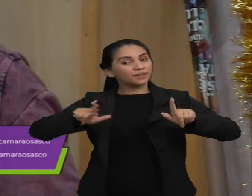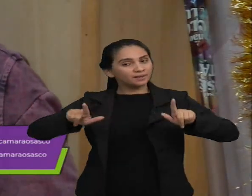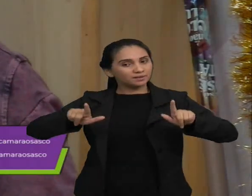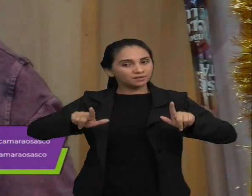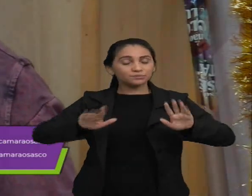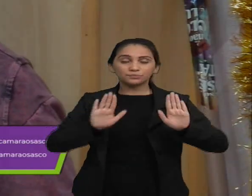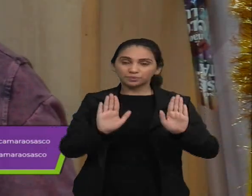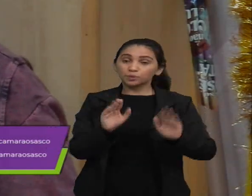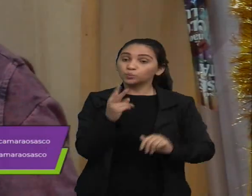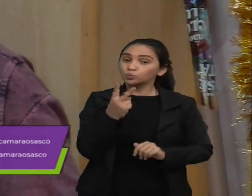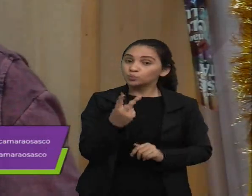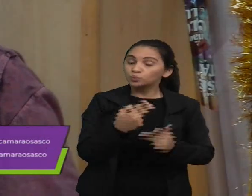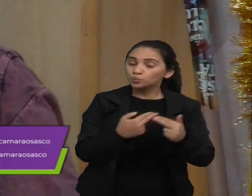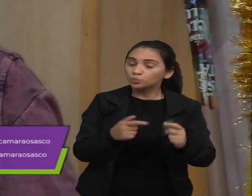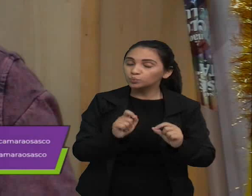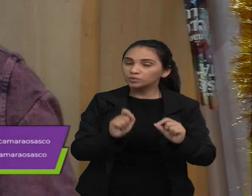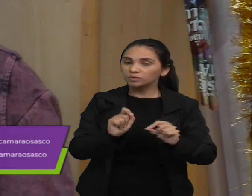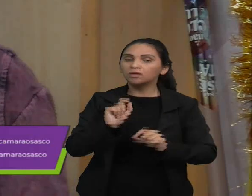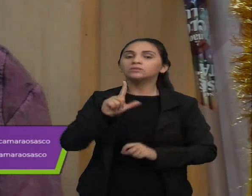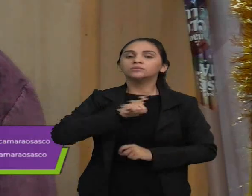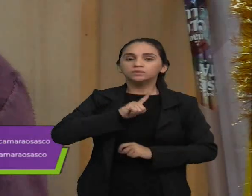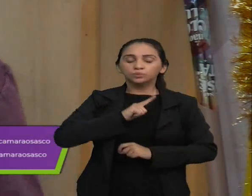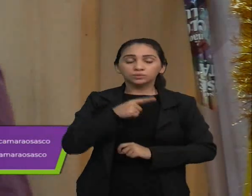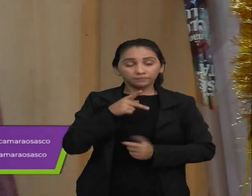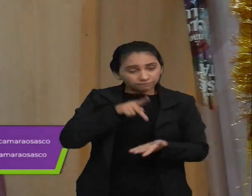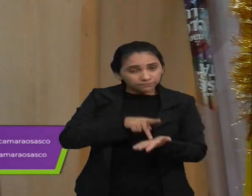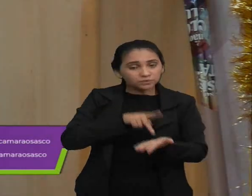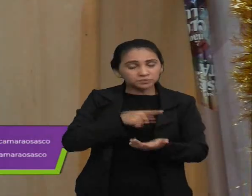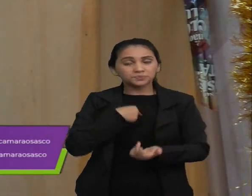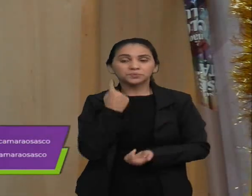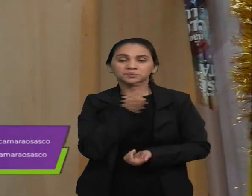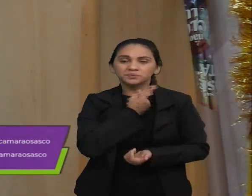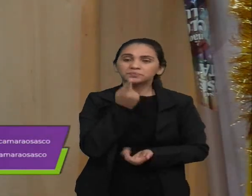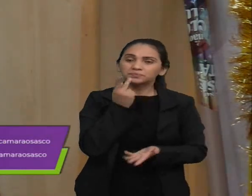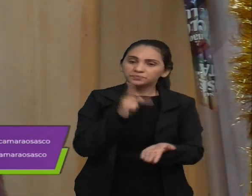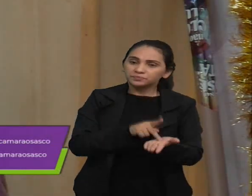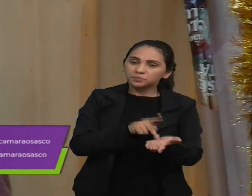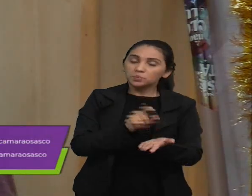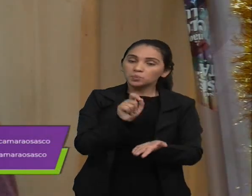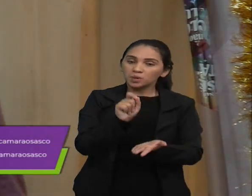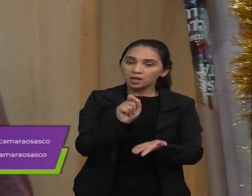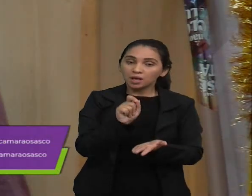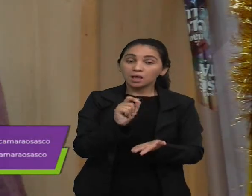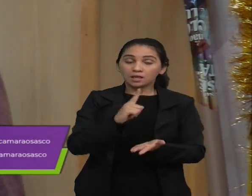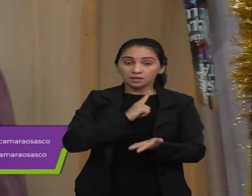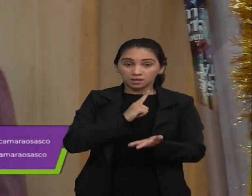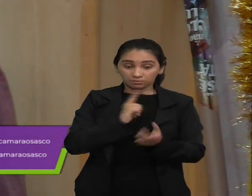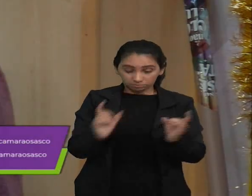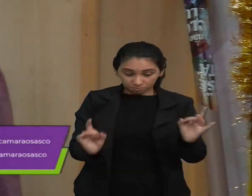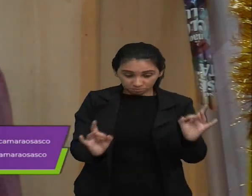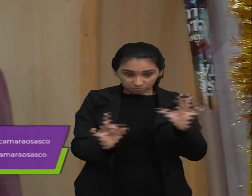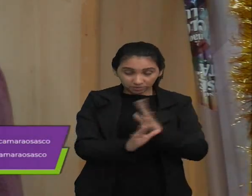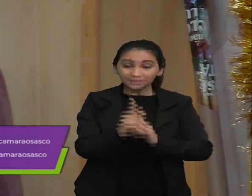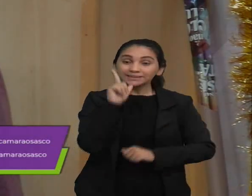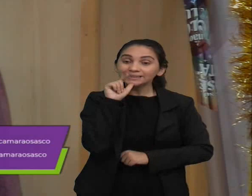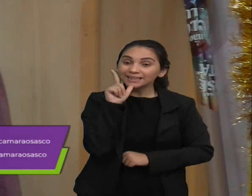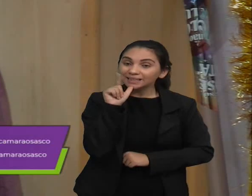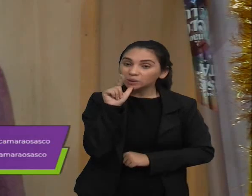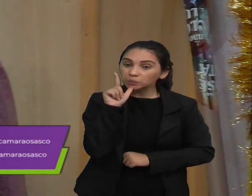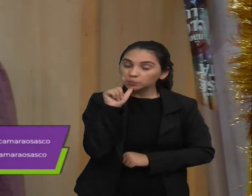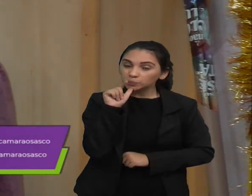Na realidade, o que a gente está fazendo é passar o recurso esgotável ou água